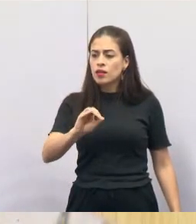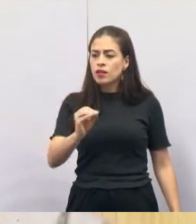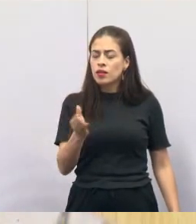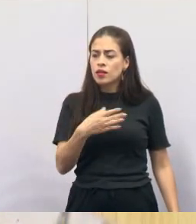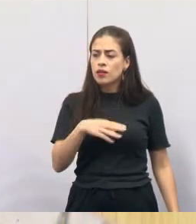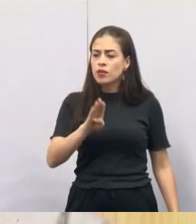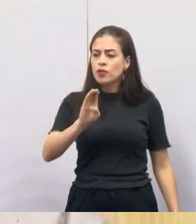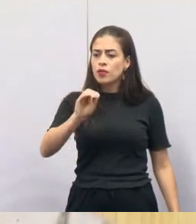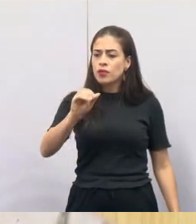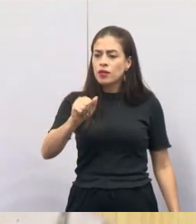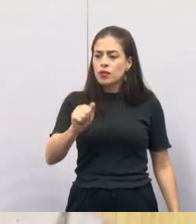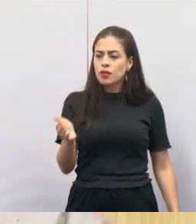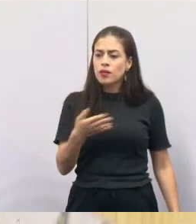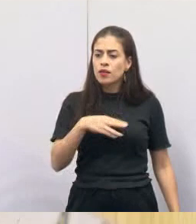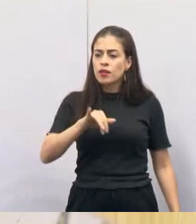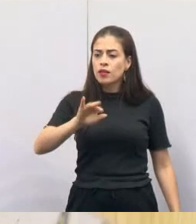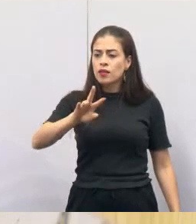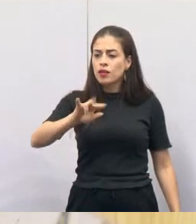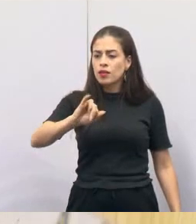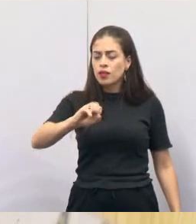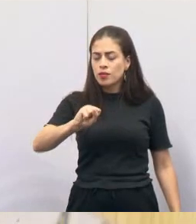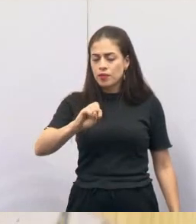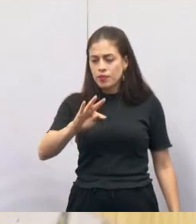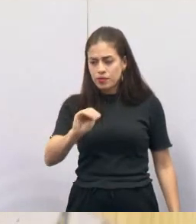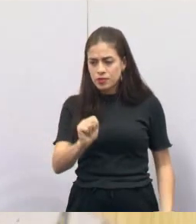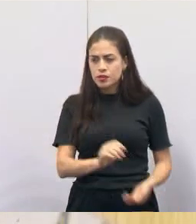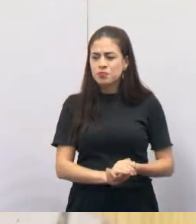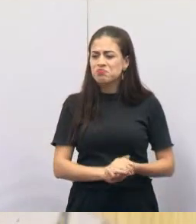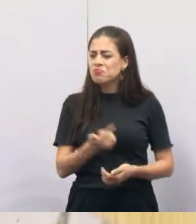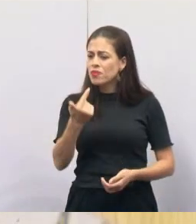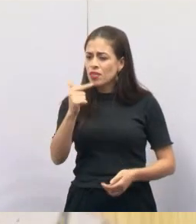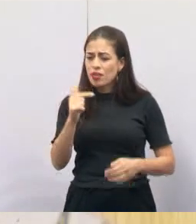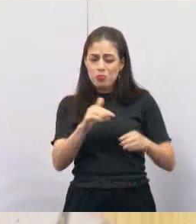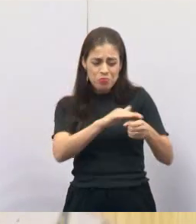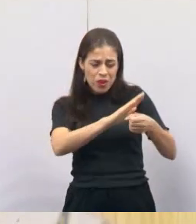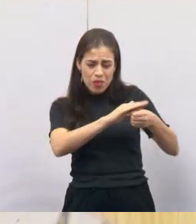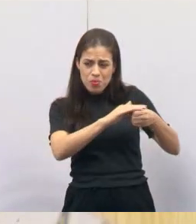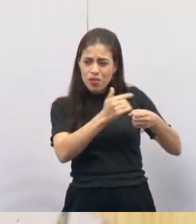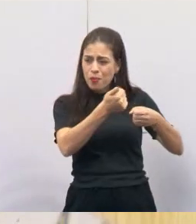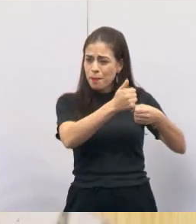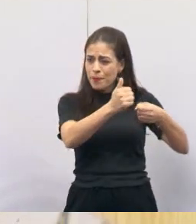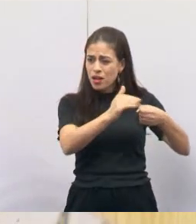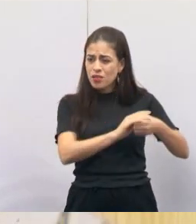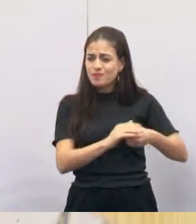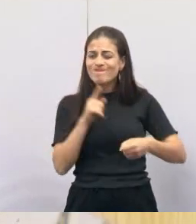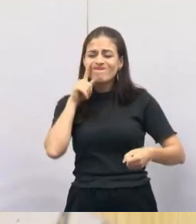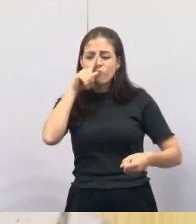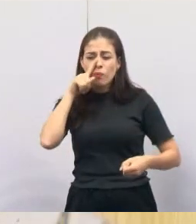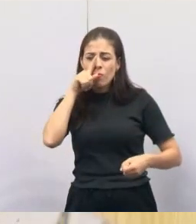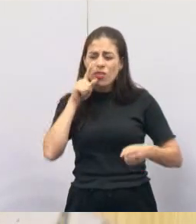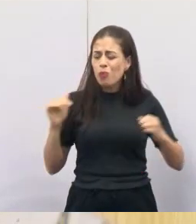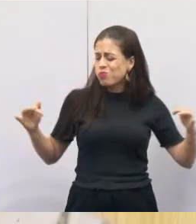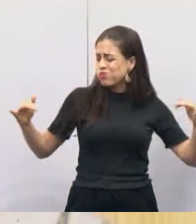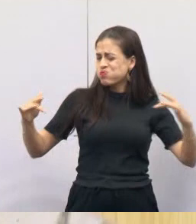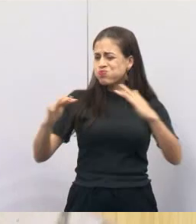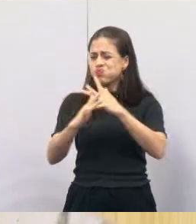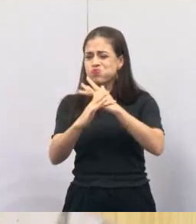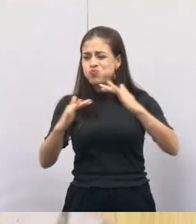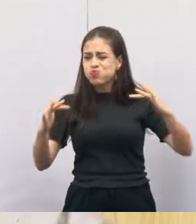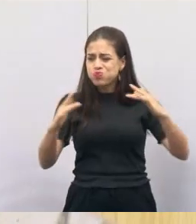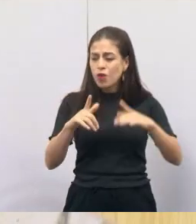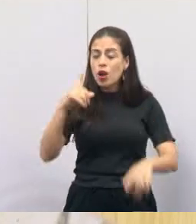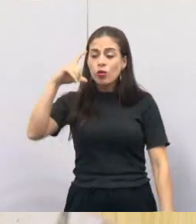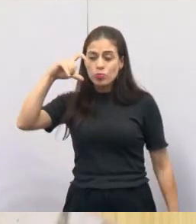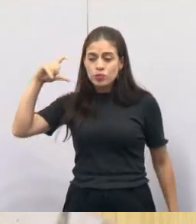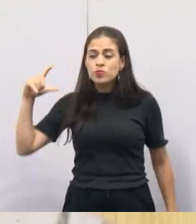a referida galeria está sem dispositivo citado acima, oferecendo risco a todos que por ali transitam. Seguem